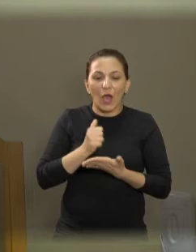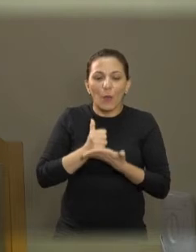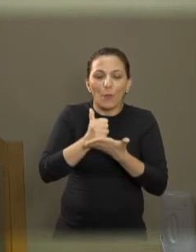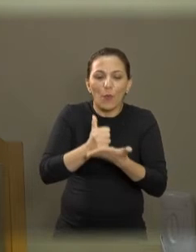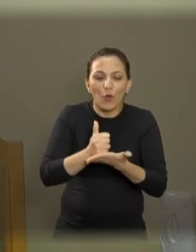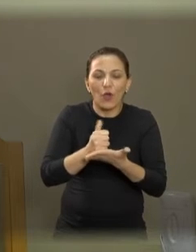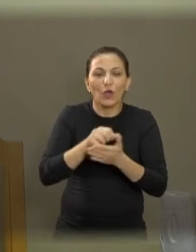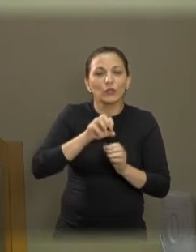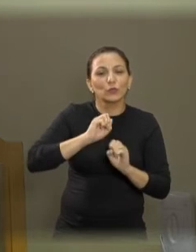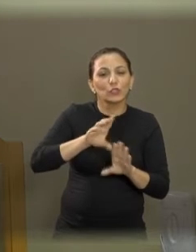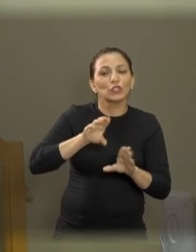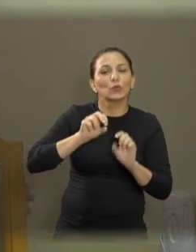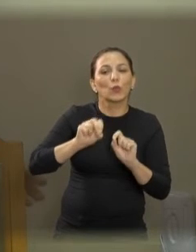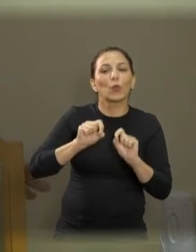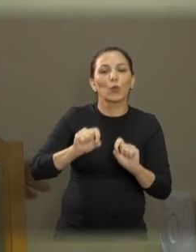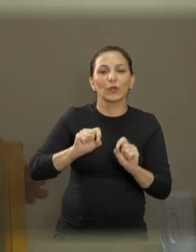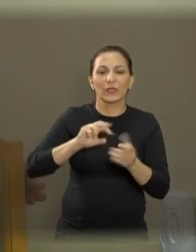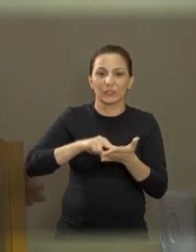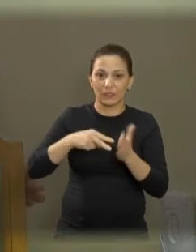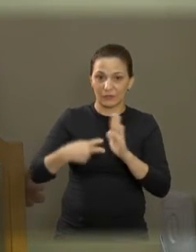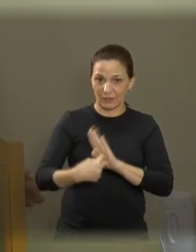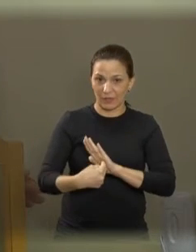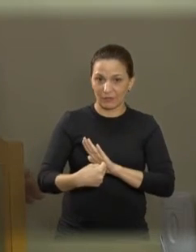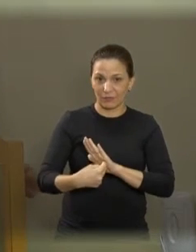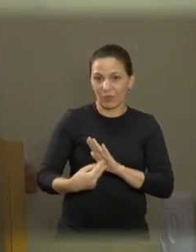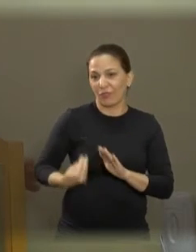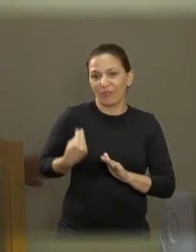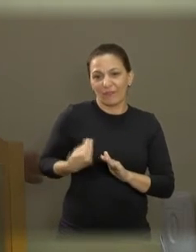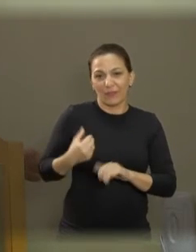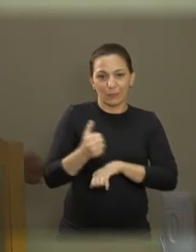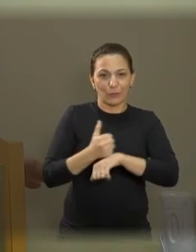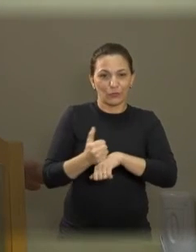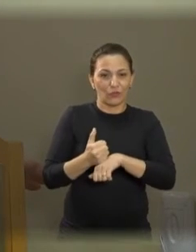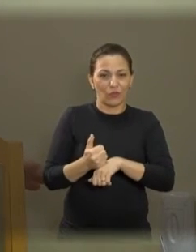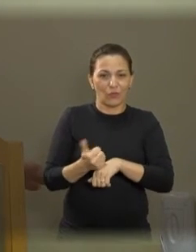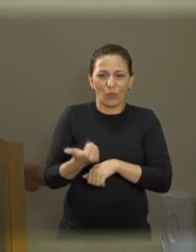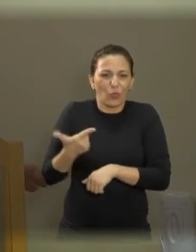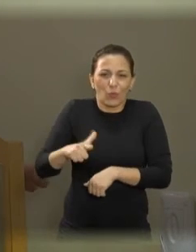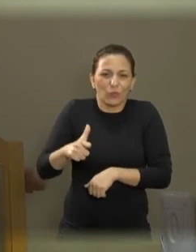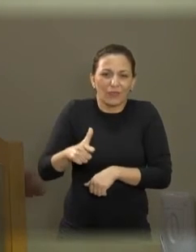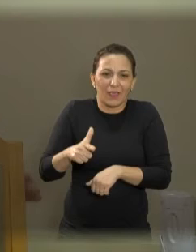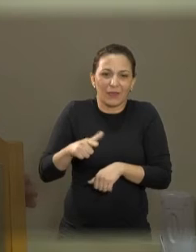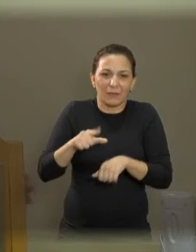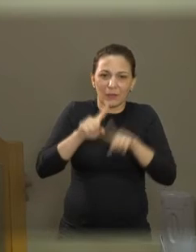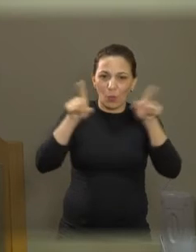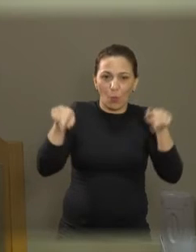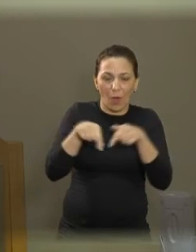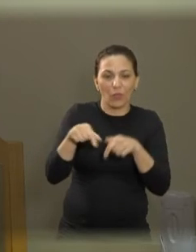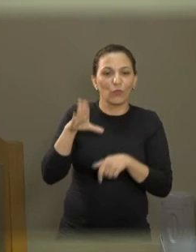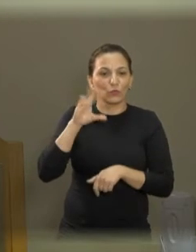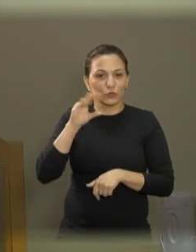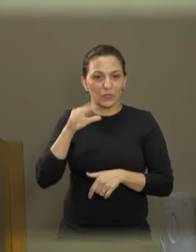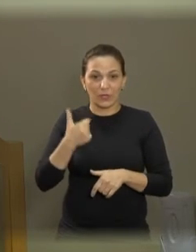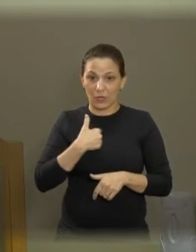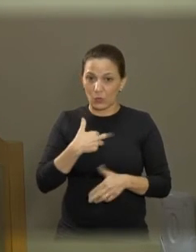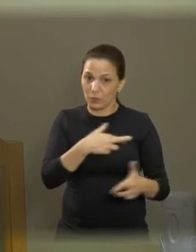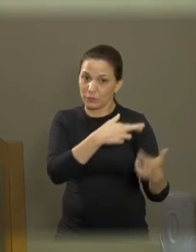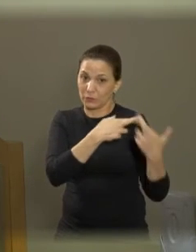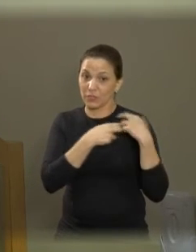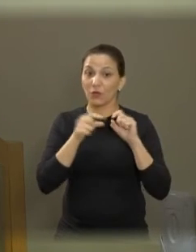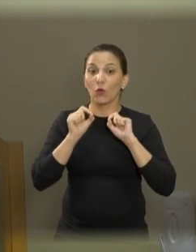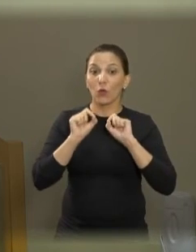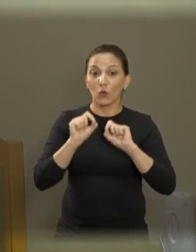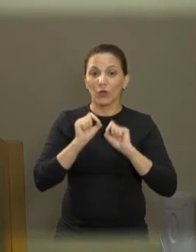que é auxiliar de ensino? Não faz nem parte da carreira, porque hoje nem existe mais isso. eu estava encarregado de